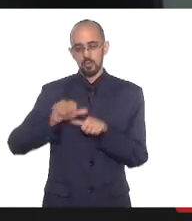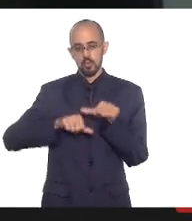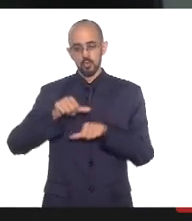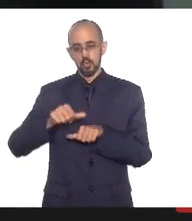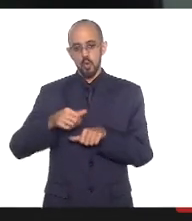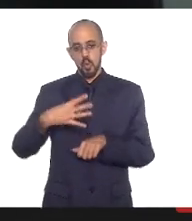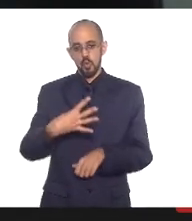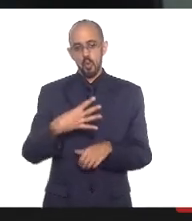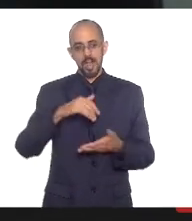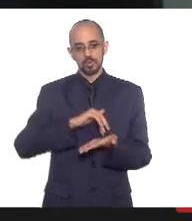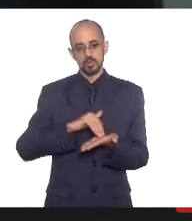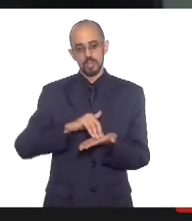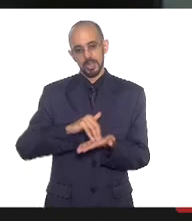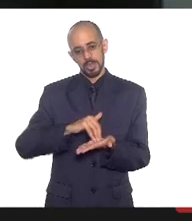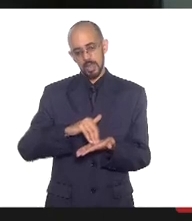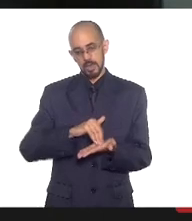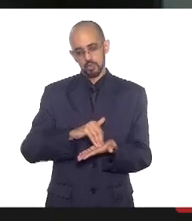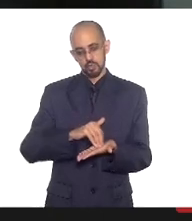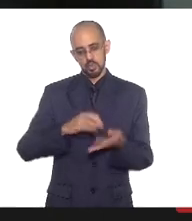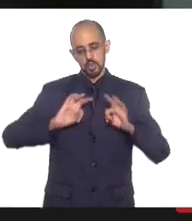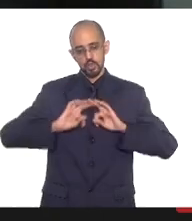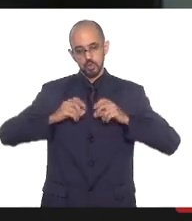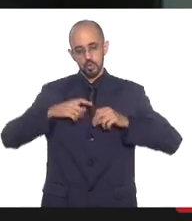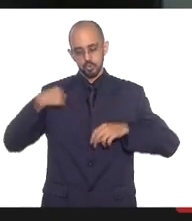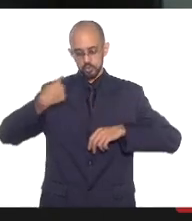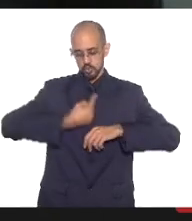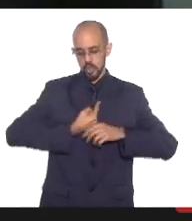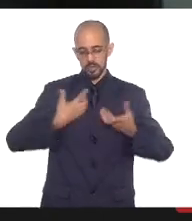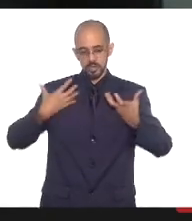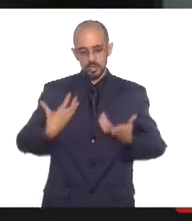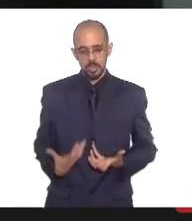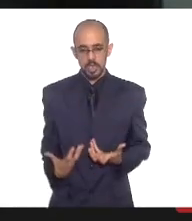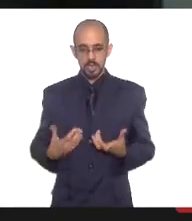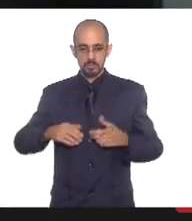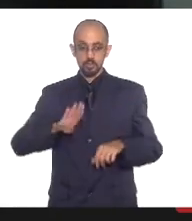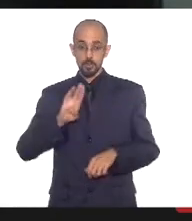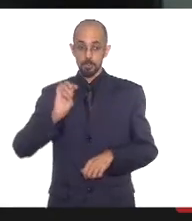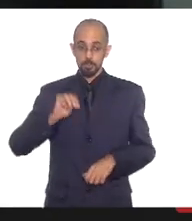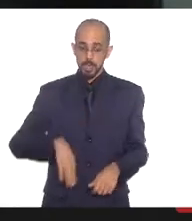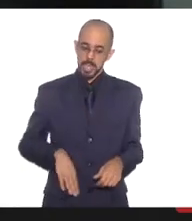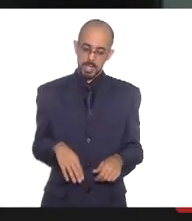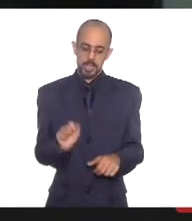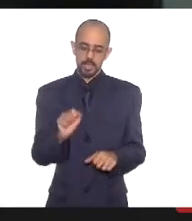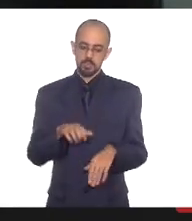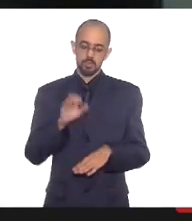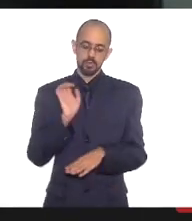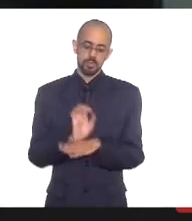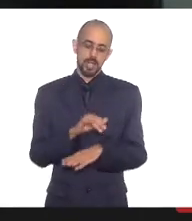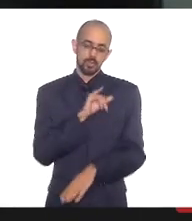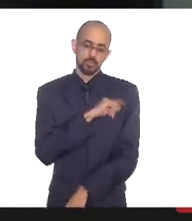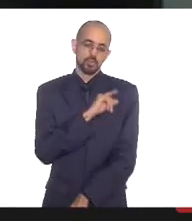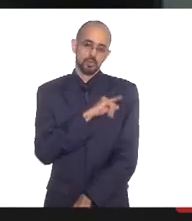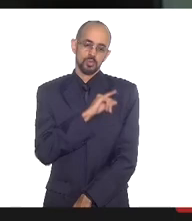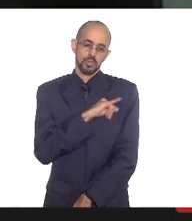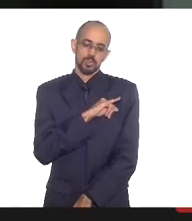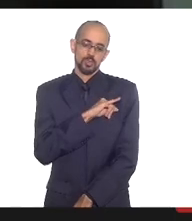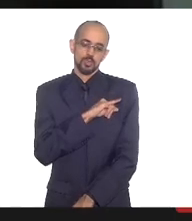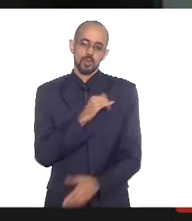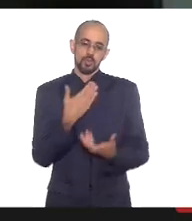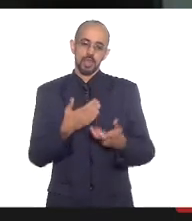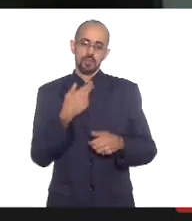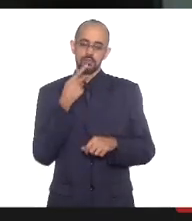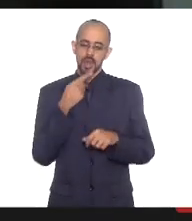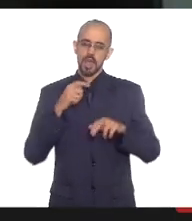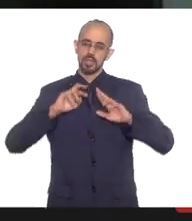então todos nós queremos o bem né queremos que o Estado do Rio de Janeiro dê certo eu pego